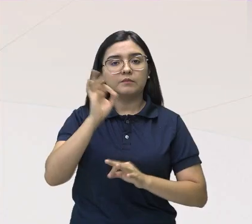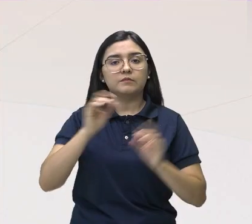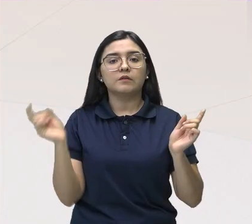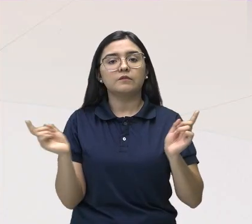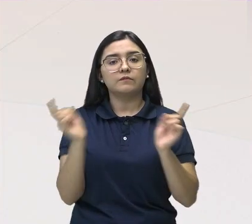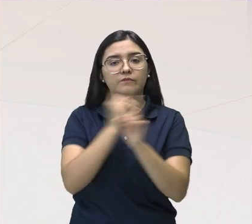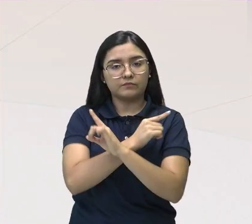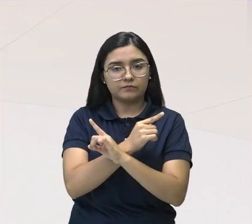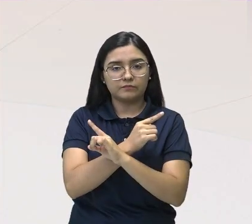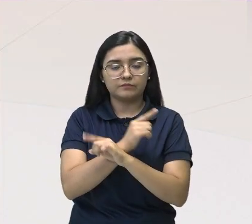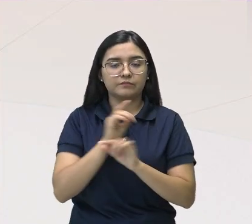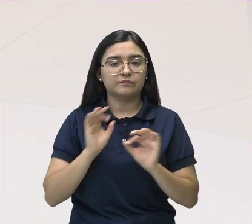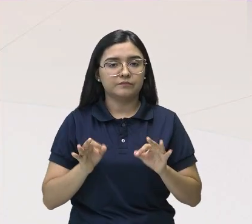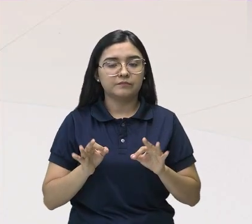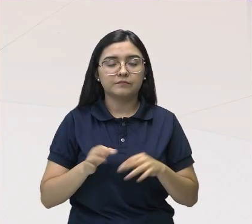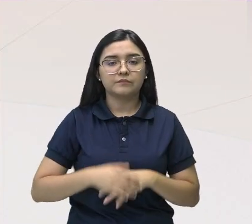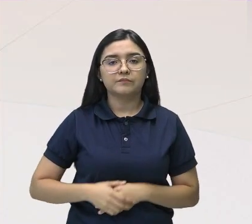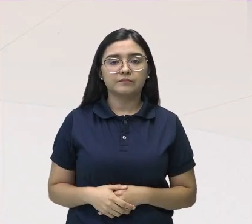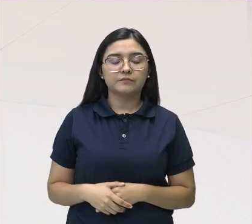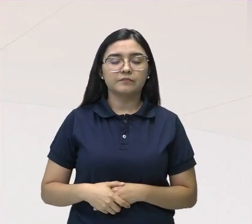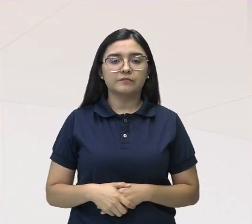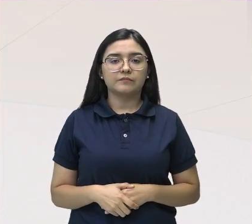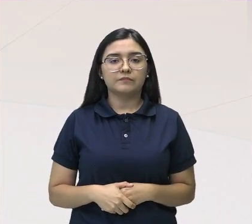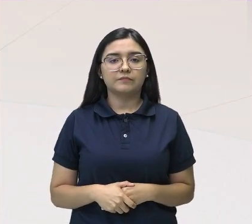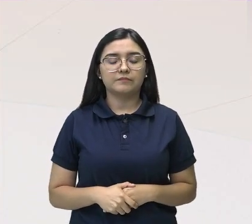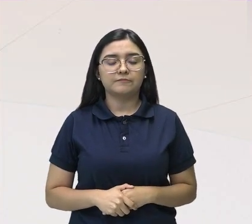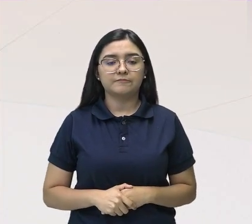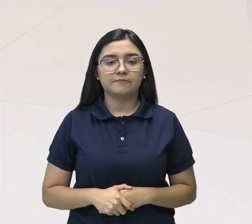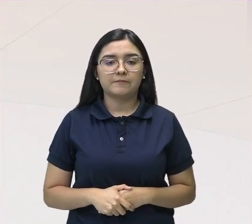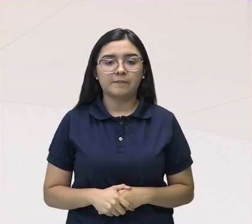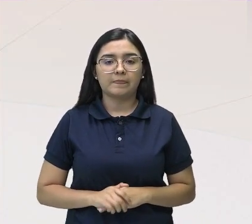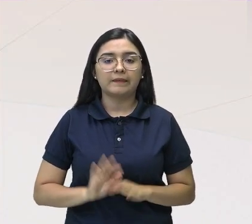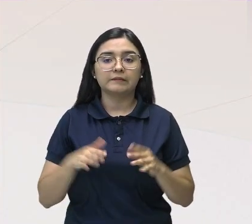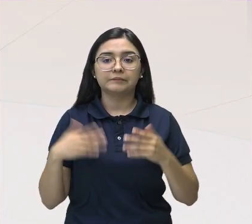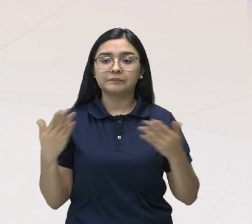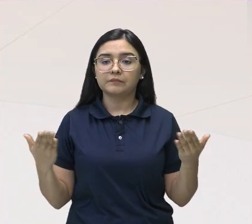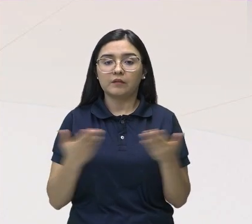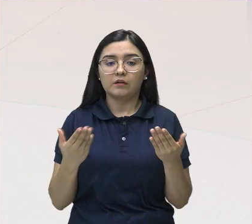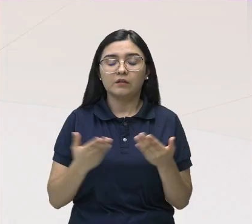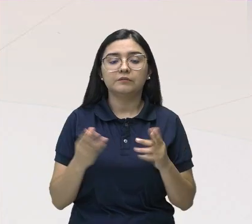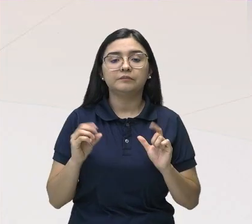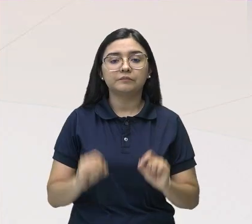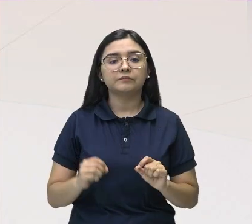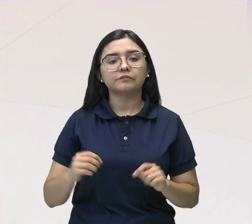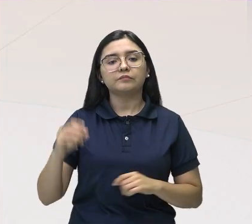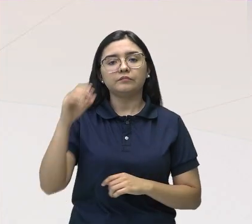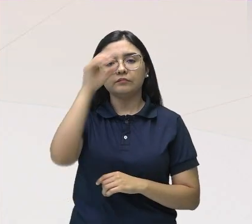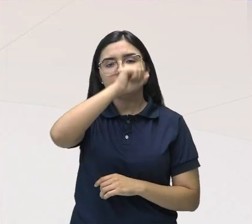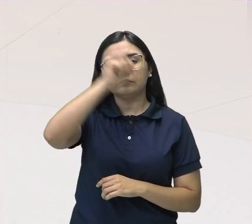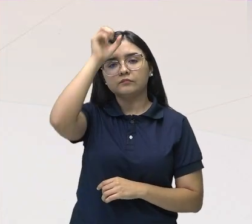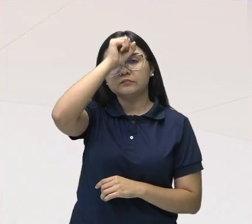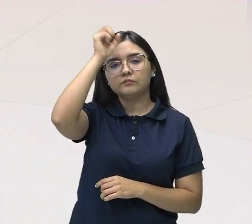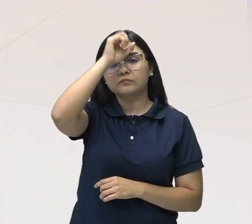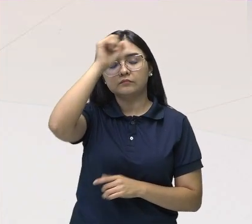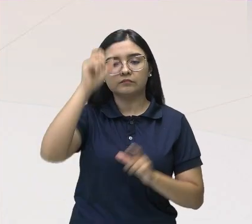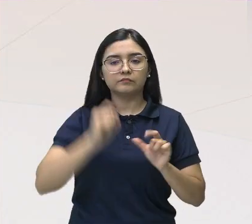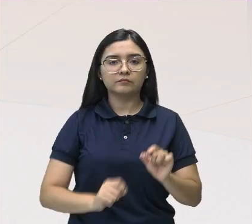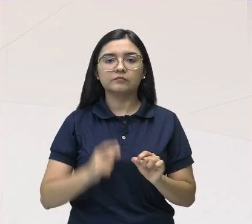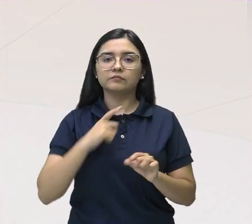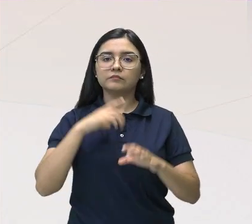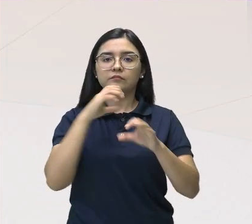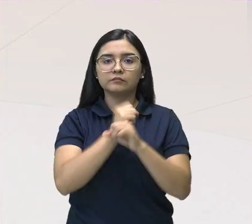proporcionais. Deu para entender? Ok? Agora, nós vamos aprender a